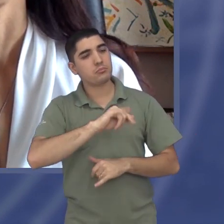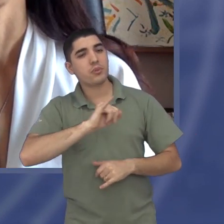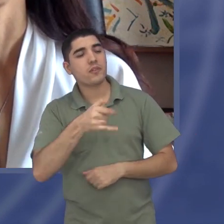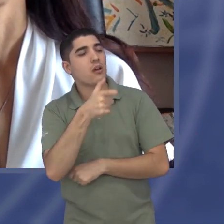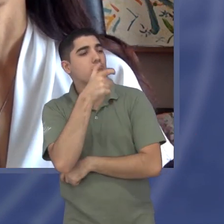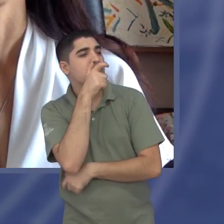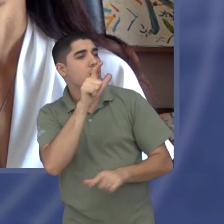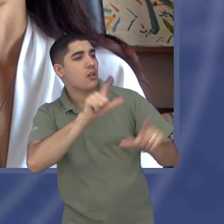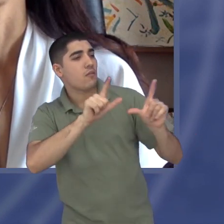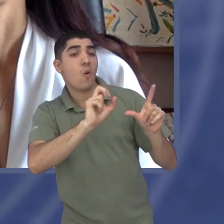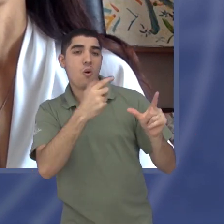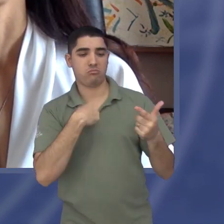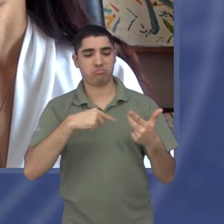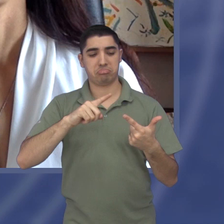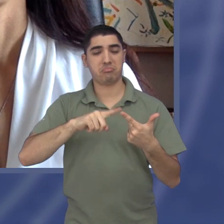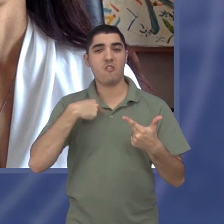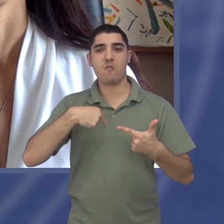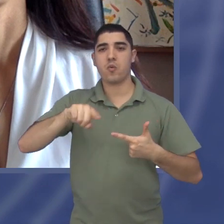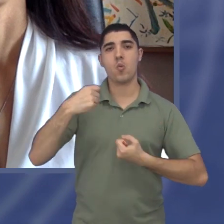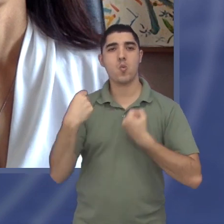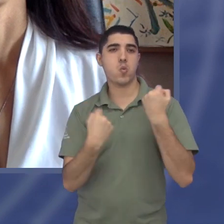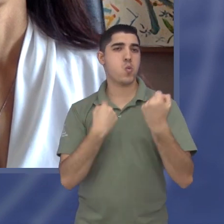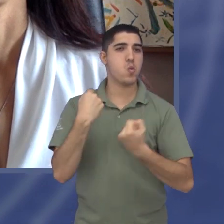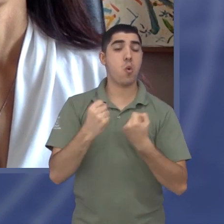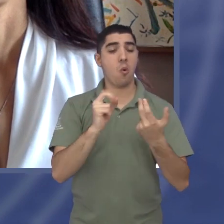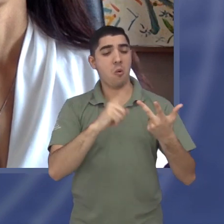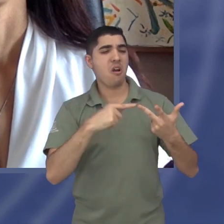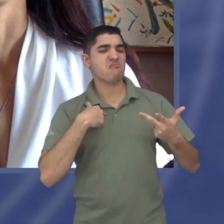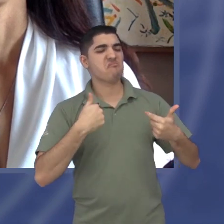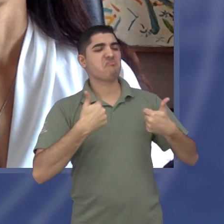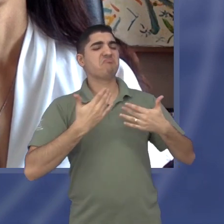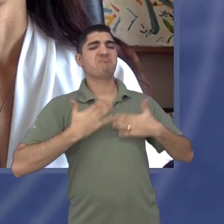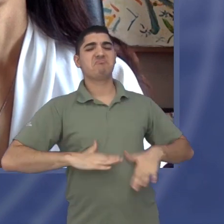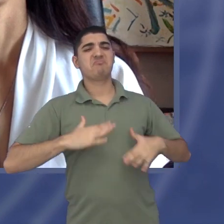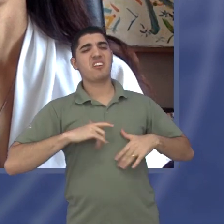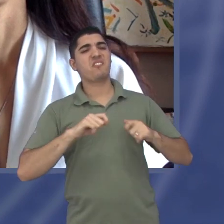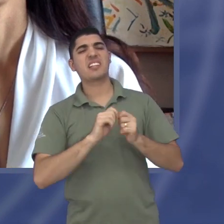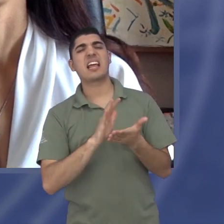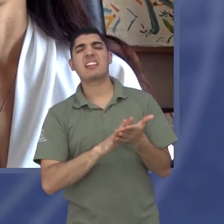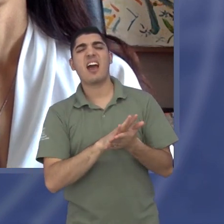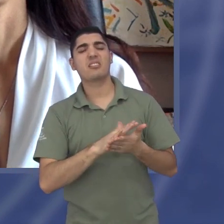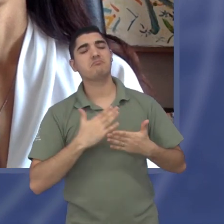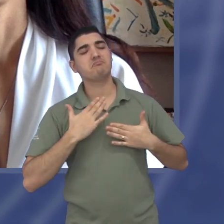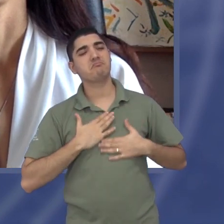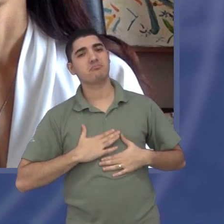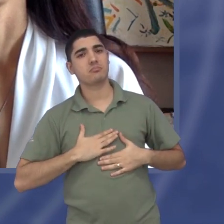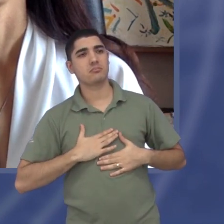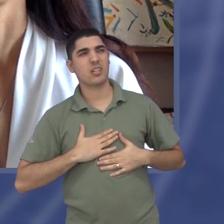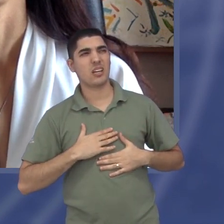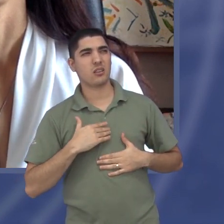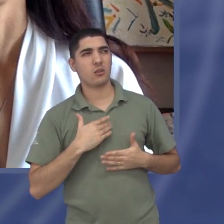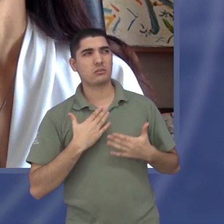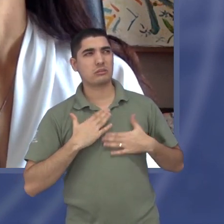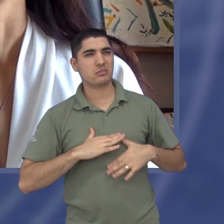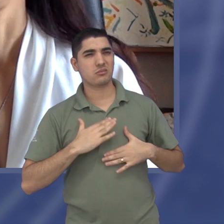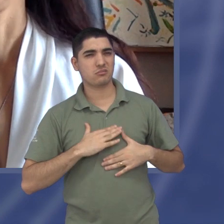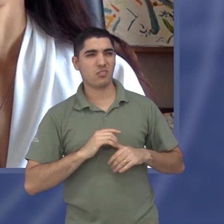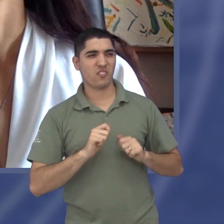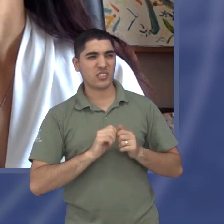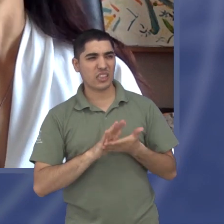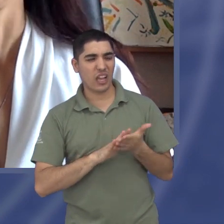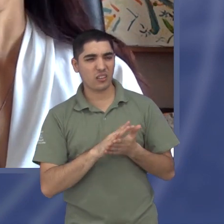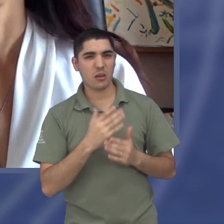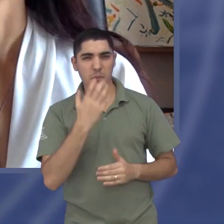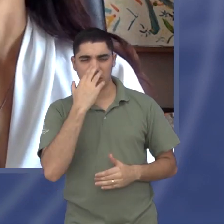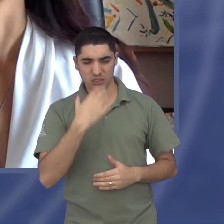televisão, vou correr, eu fico sem fazer nada. E esse sem fazer nada, muitas vezes, ele acaba causando uma ansiedade e vem a culpa, né? A gente